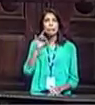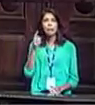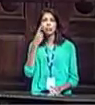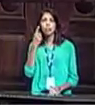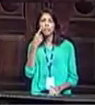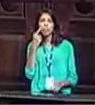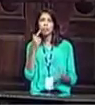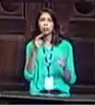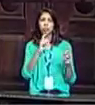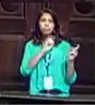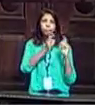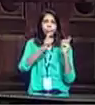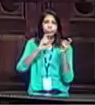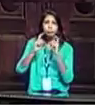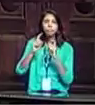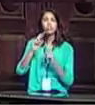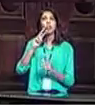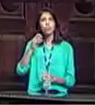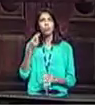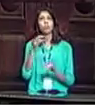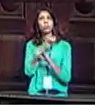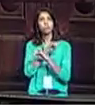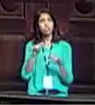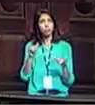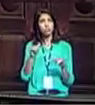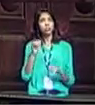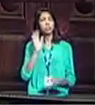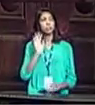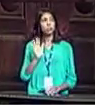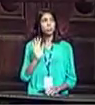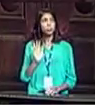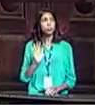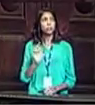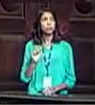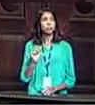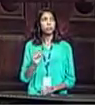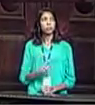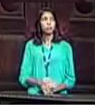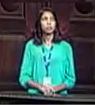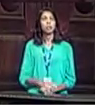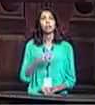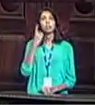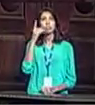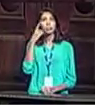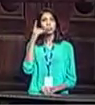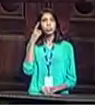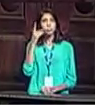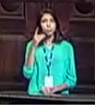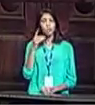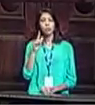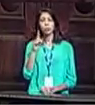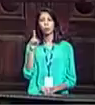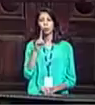discutida, vou abordar um aspecto. Mas, senhor presidente, deputado Luiz